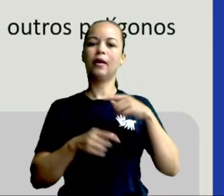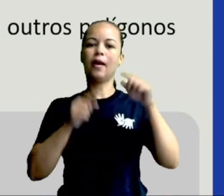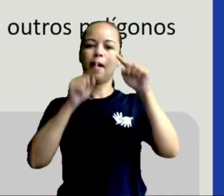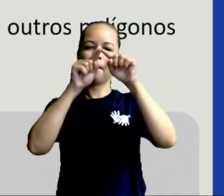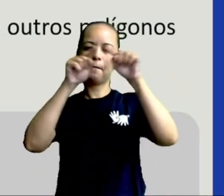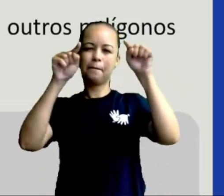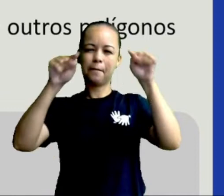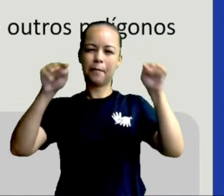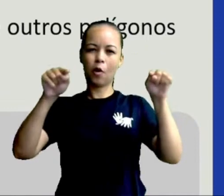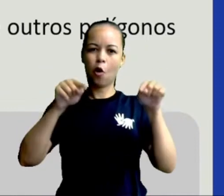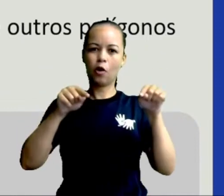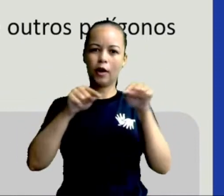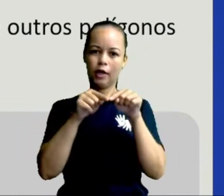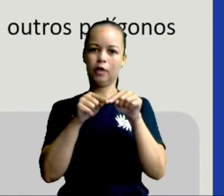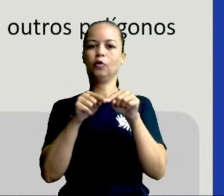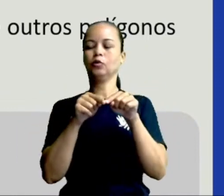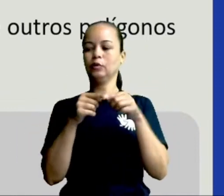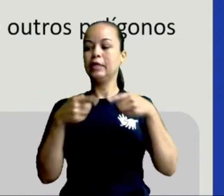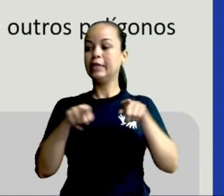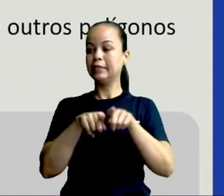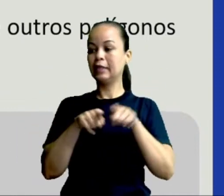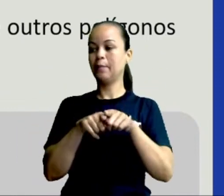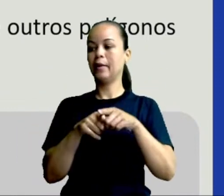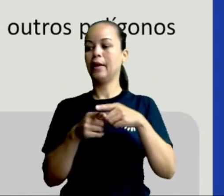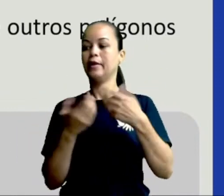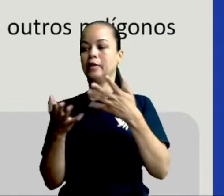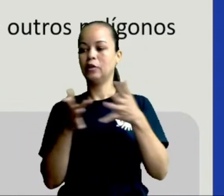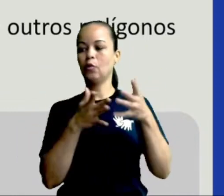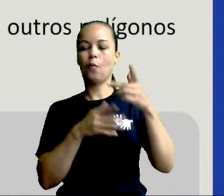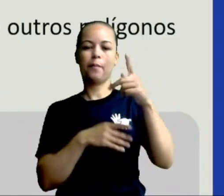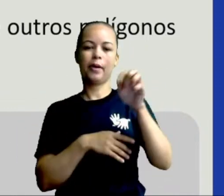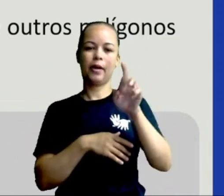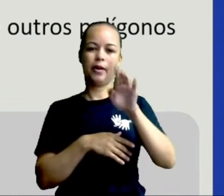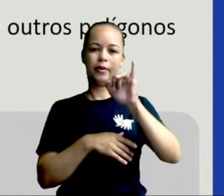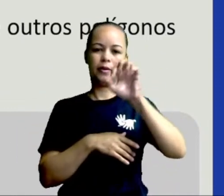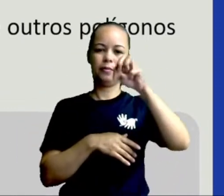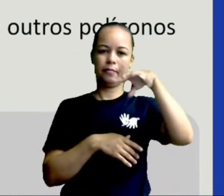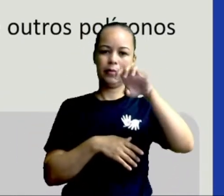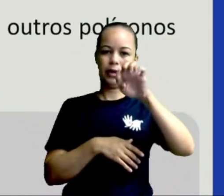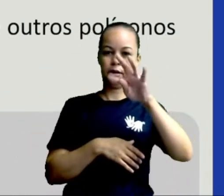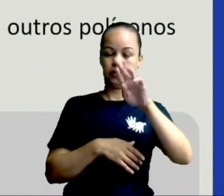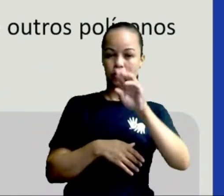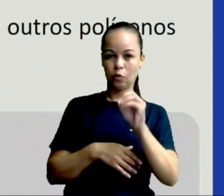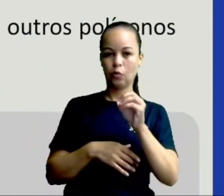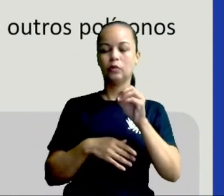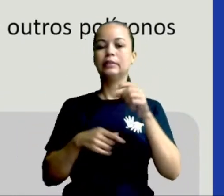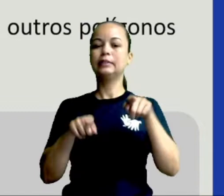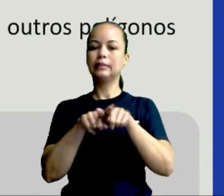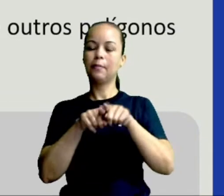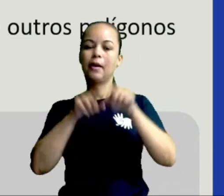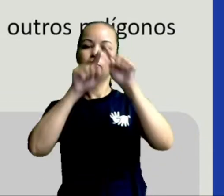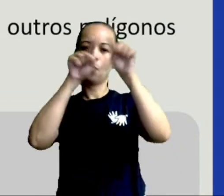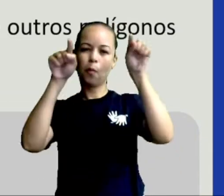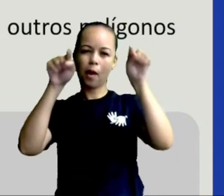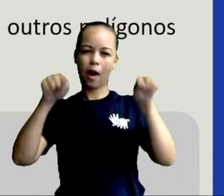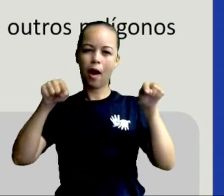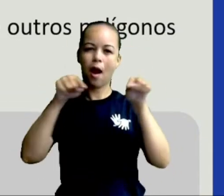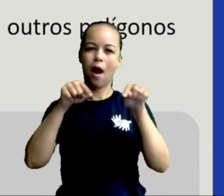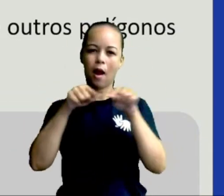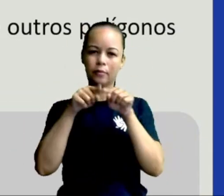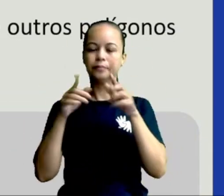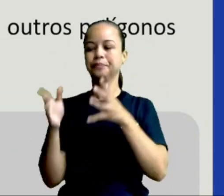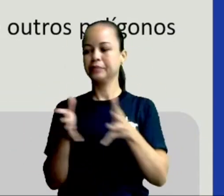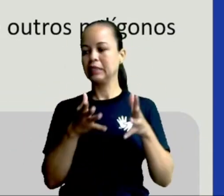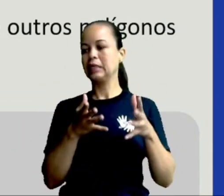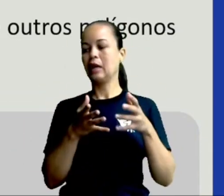do campo da geometria, e perímetro de polígonos. É muito importante a gente fazer essa relação para que vocês possam